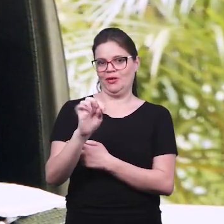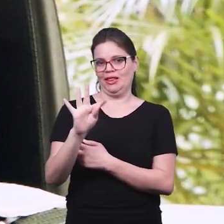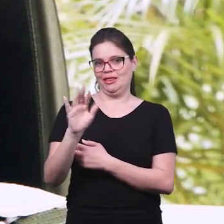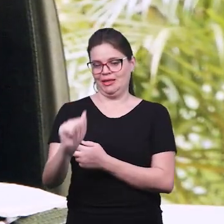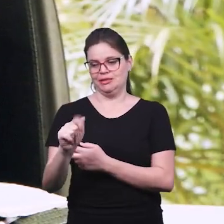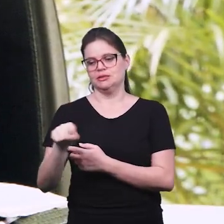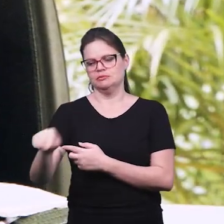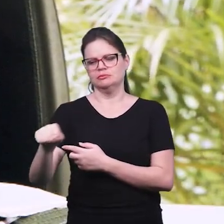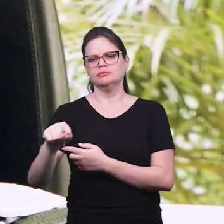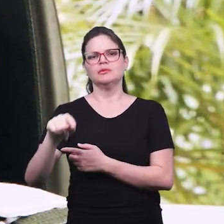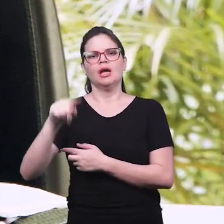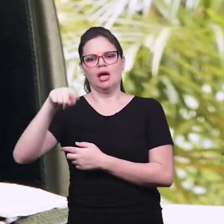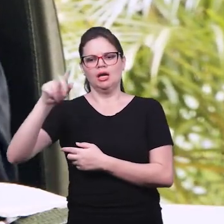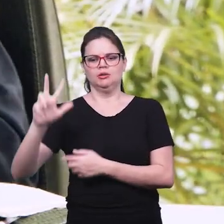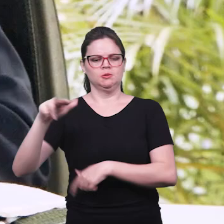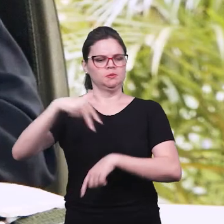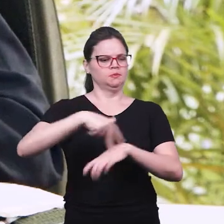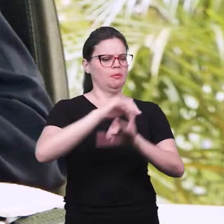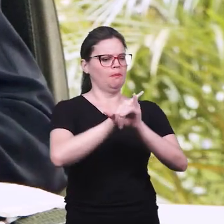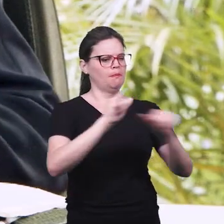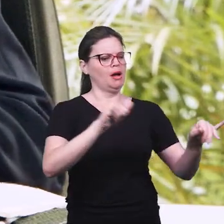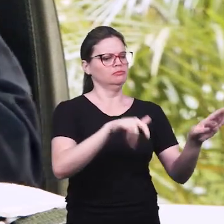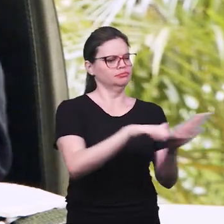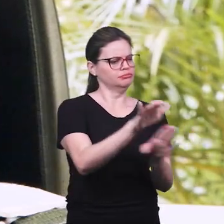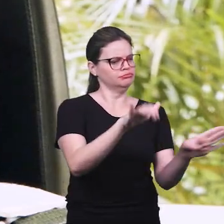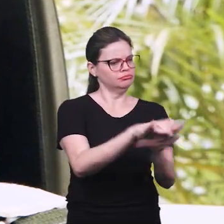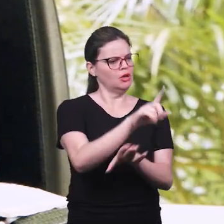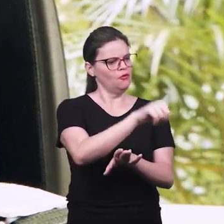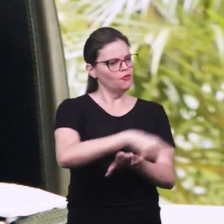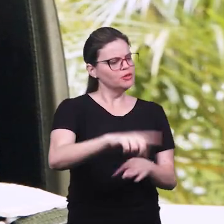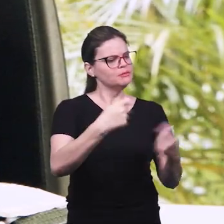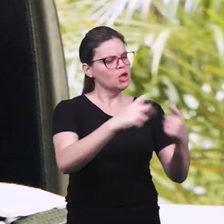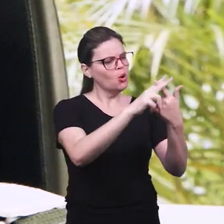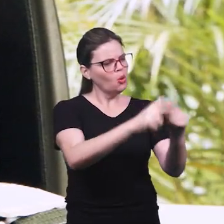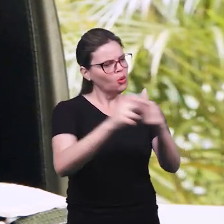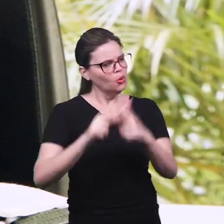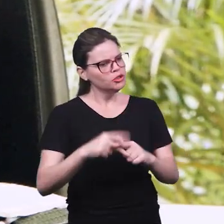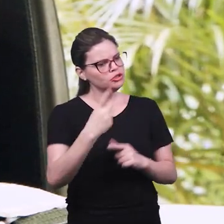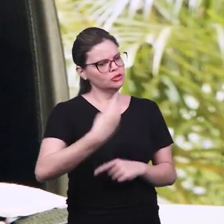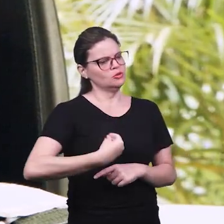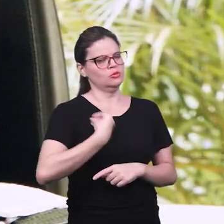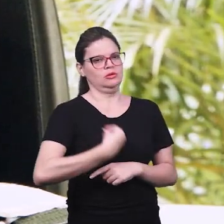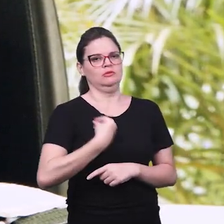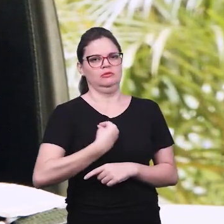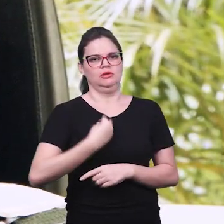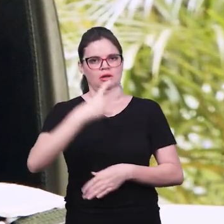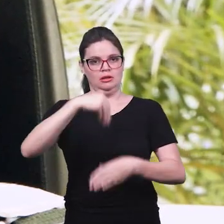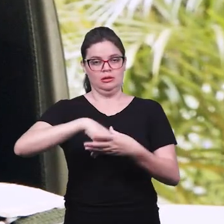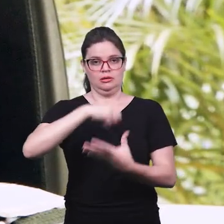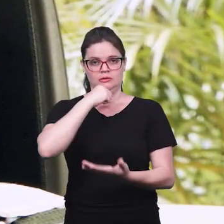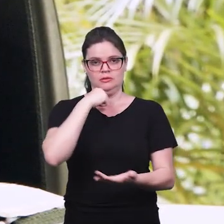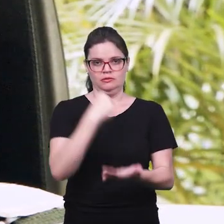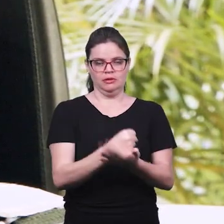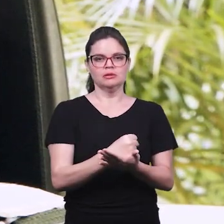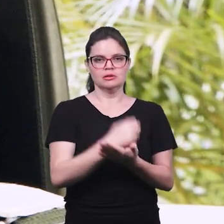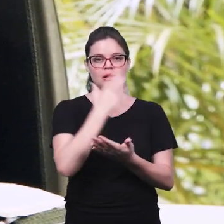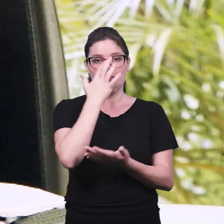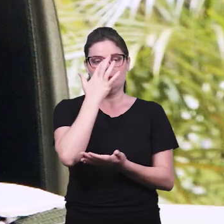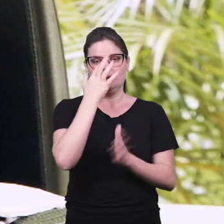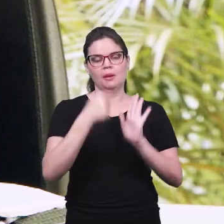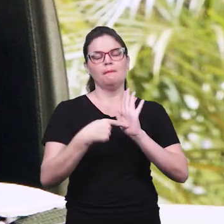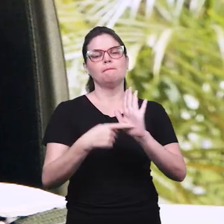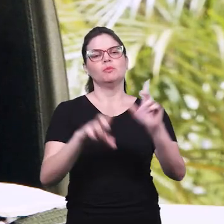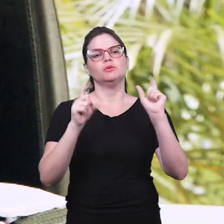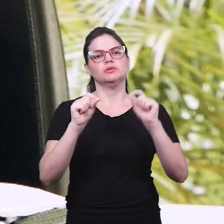anunciaram para que o povo corrigisse seu caminho, acertasse a sua vida. Certo? Muitos profetas, durante toda a história do Velho Testamento, vai mostrar uma